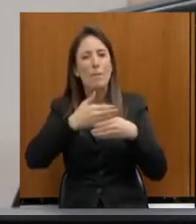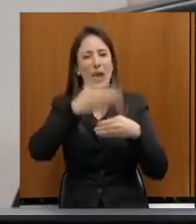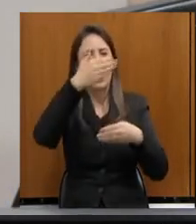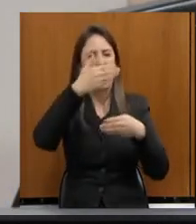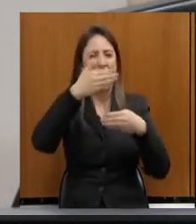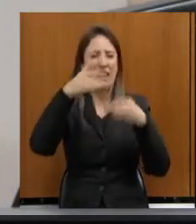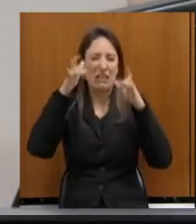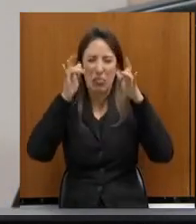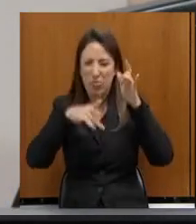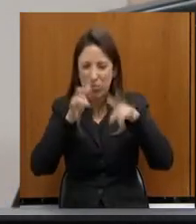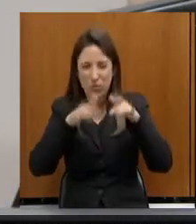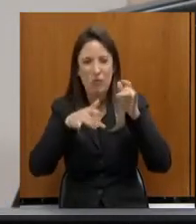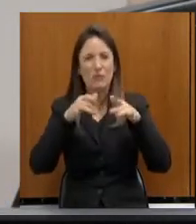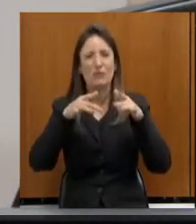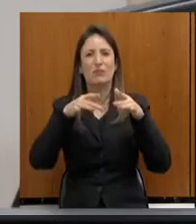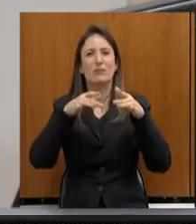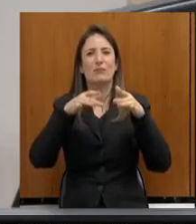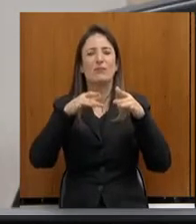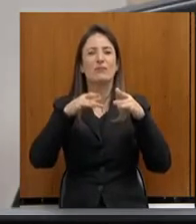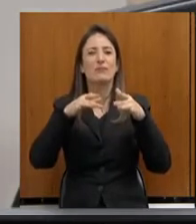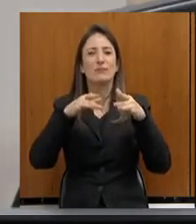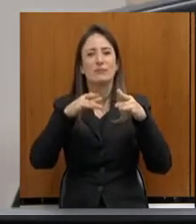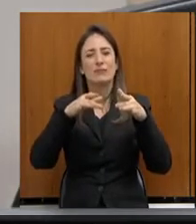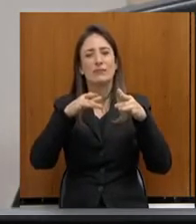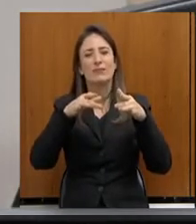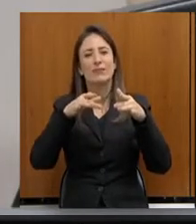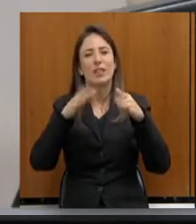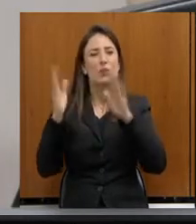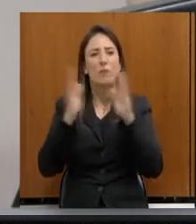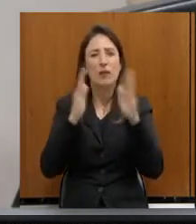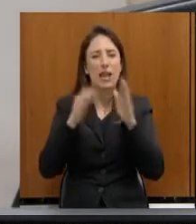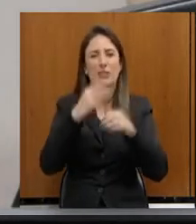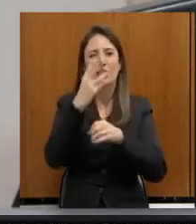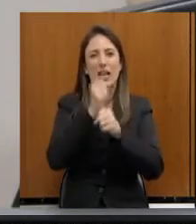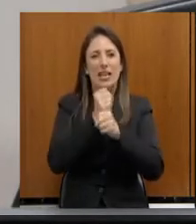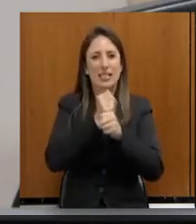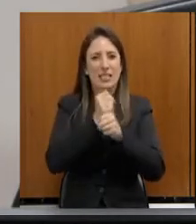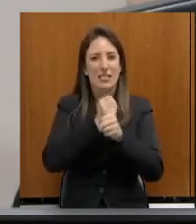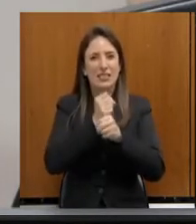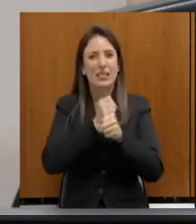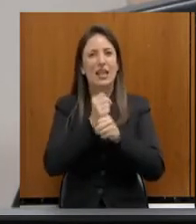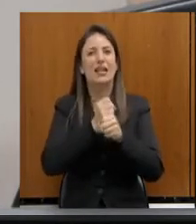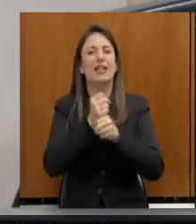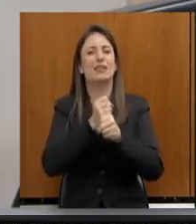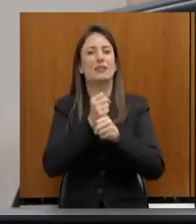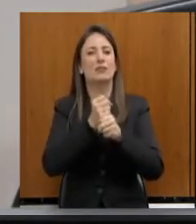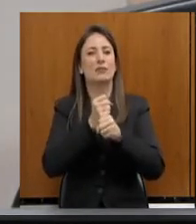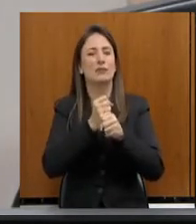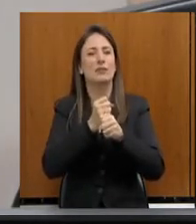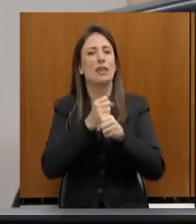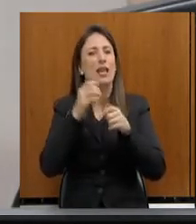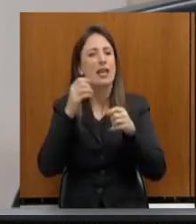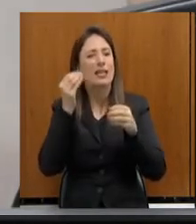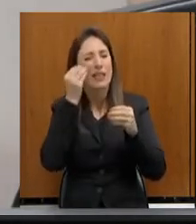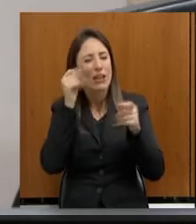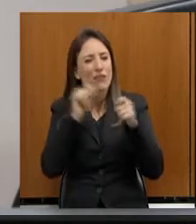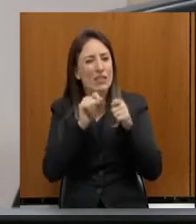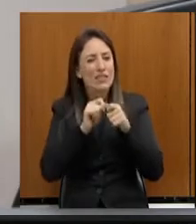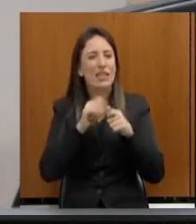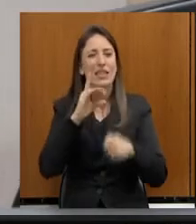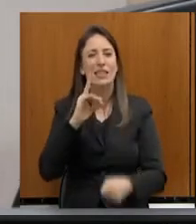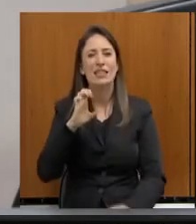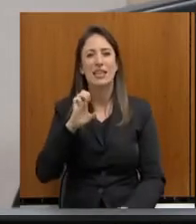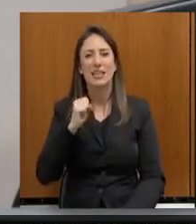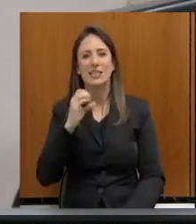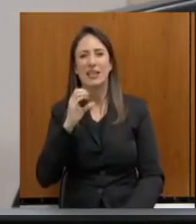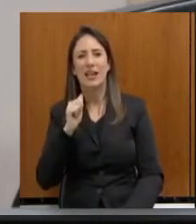método de alteamento de alteamento a montante tem prazo de três anos para concluir sua descaracterização requerimento